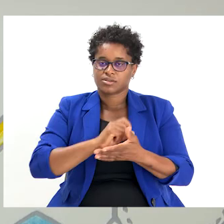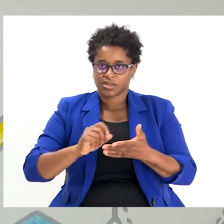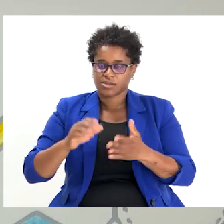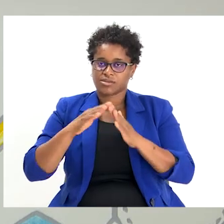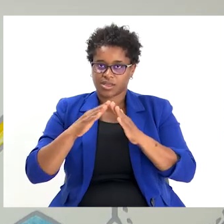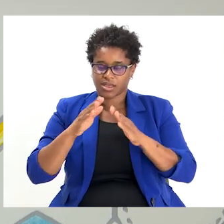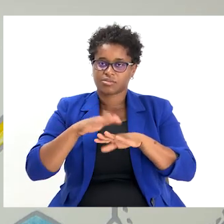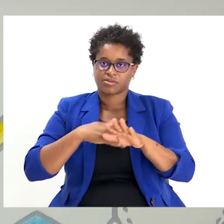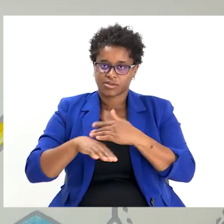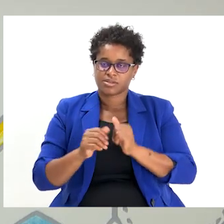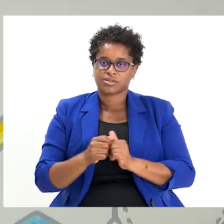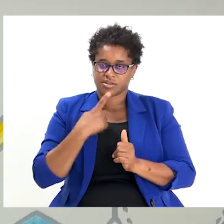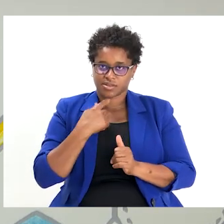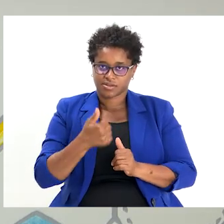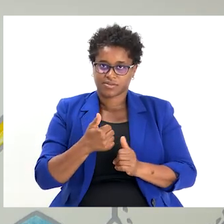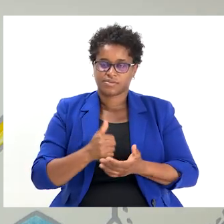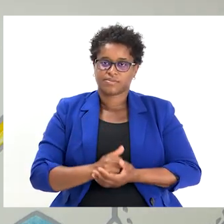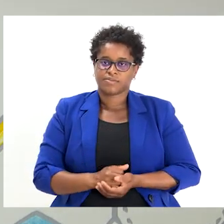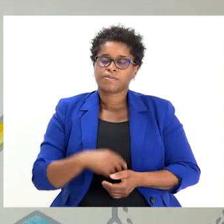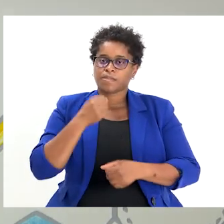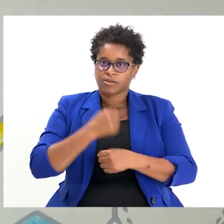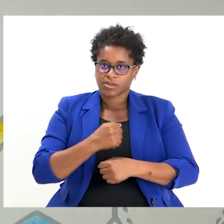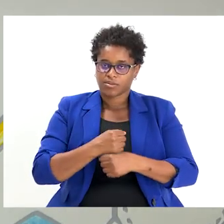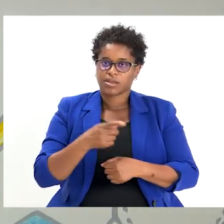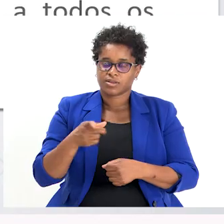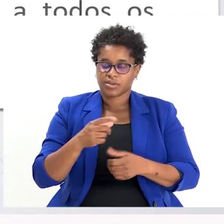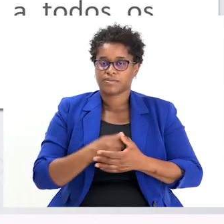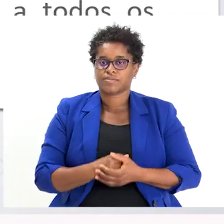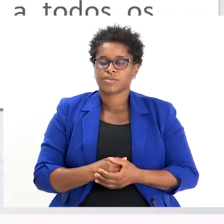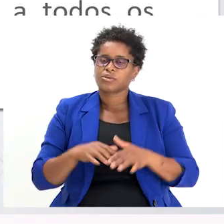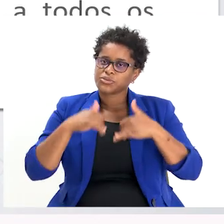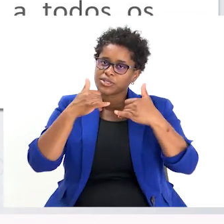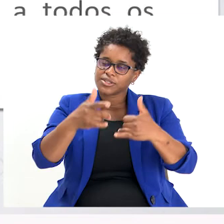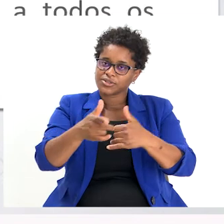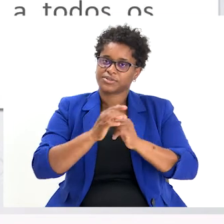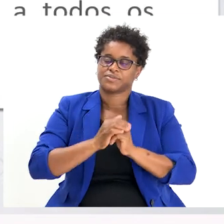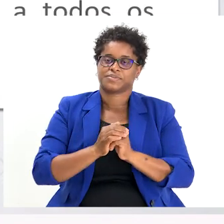casa? Certo? O trabalho é o seguinte.